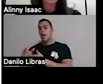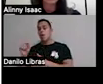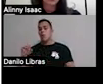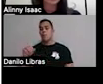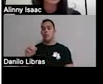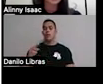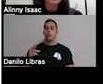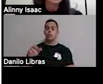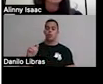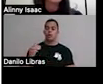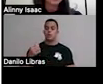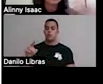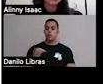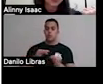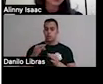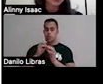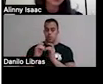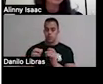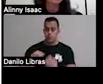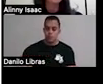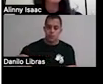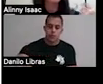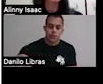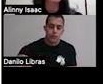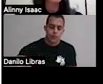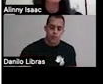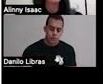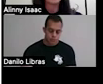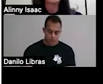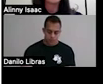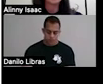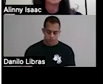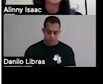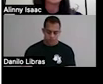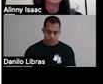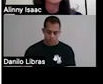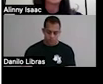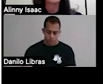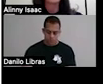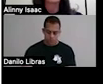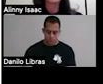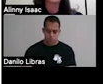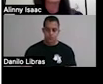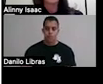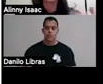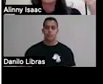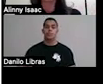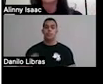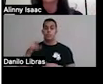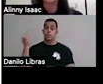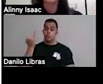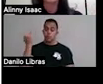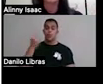nossas células neurais. Então, desde lá da fertilização, a sinalização mediada por esses endocannabinoides vai ser importante para